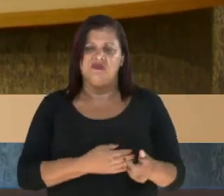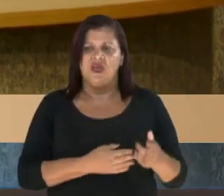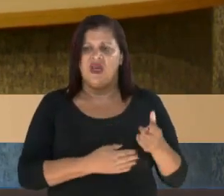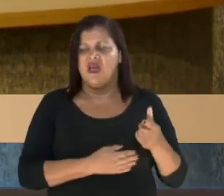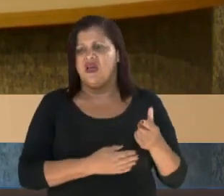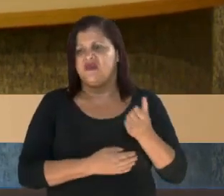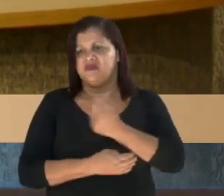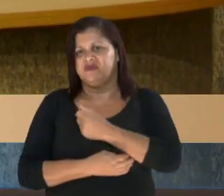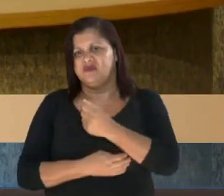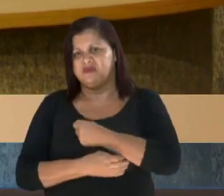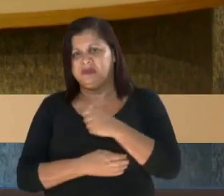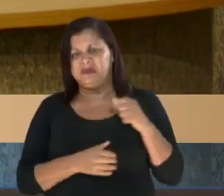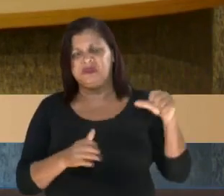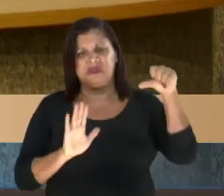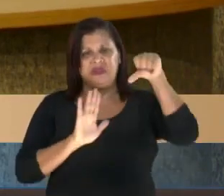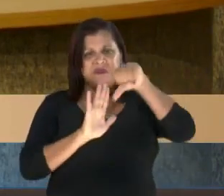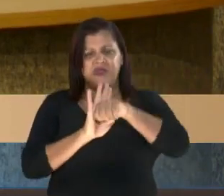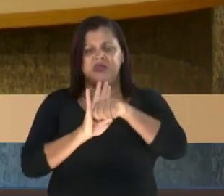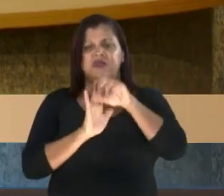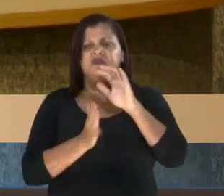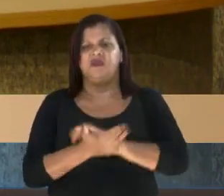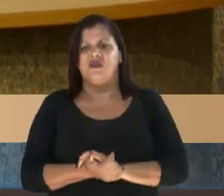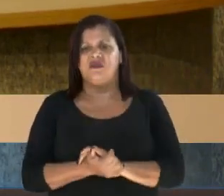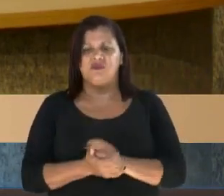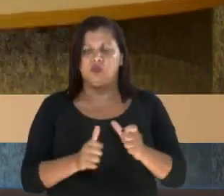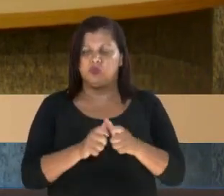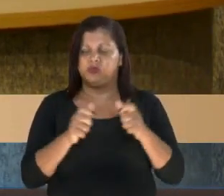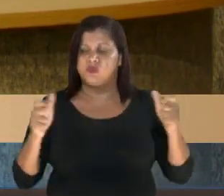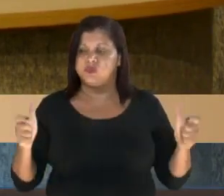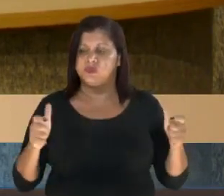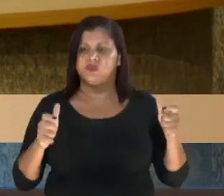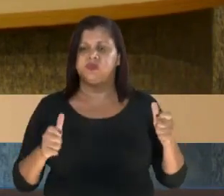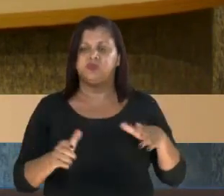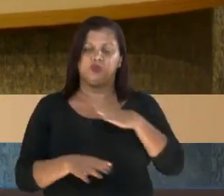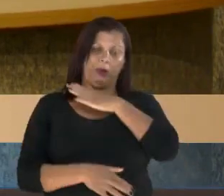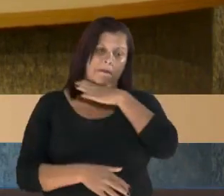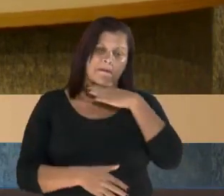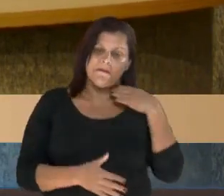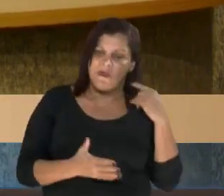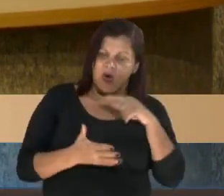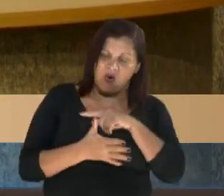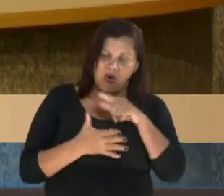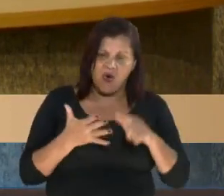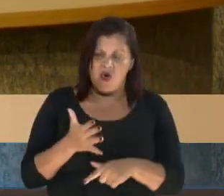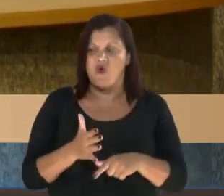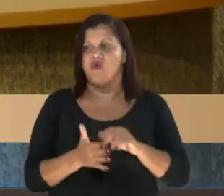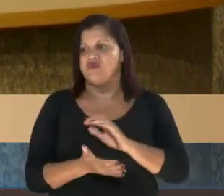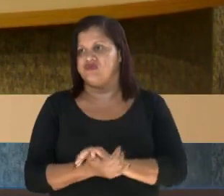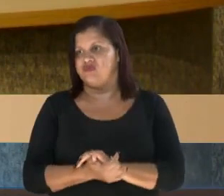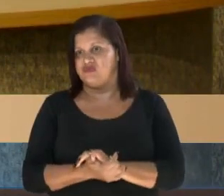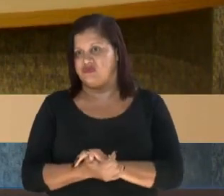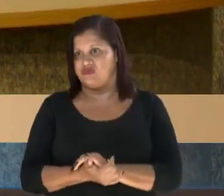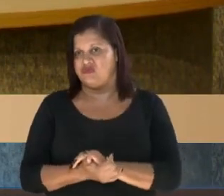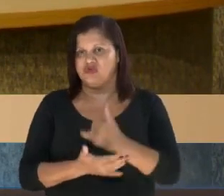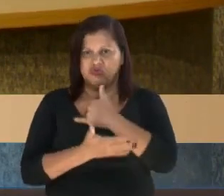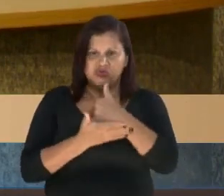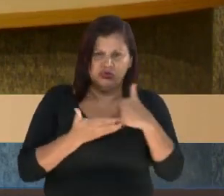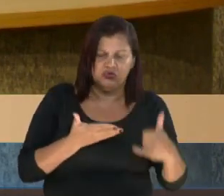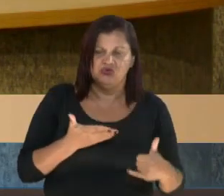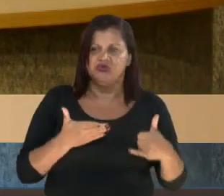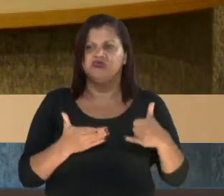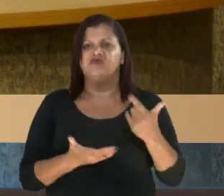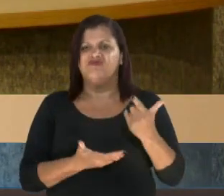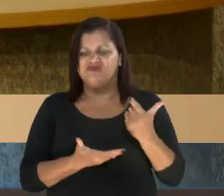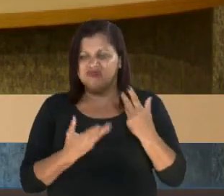criminalidade Onde existe uma alta taxa de homicídios o tráfico de drogas infelizmente se instalando